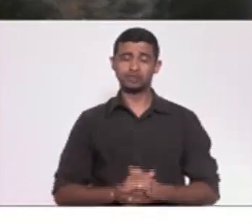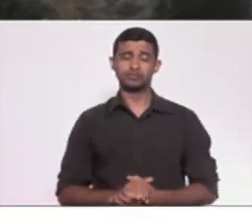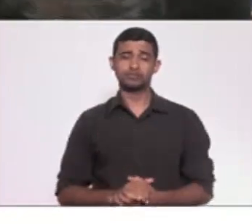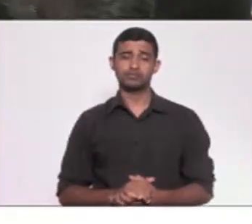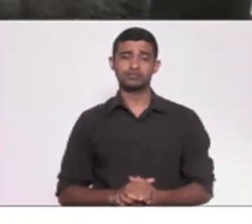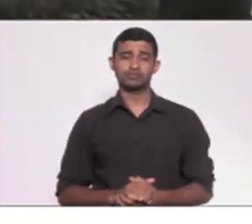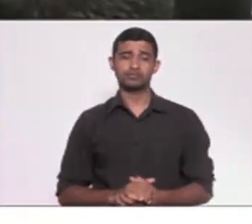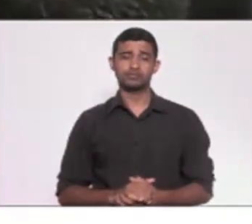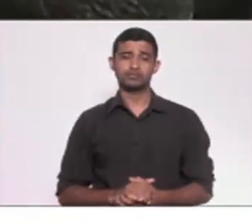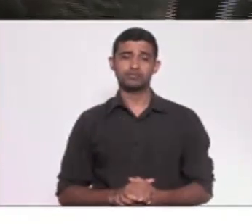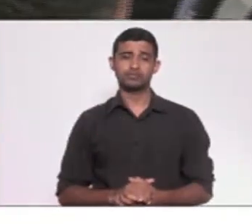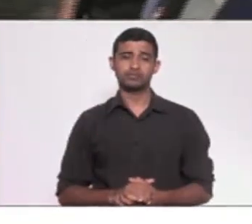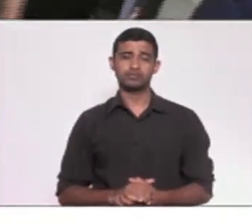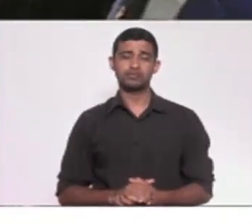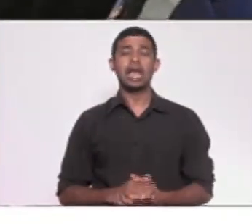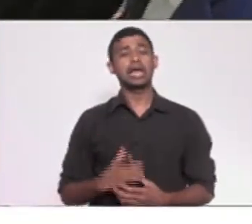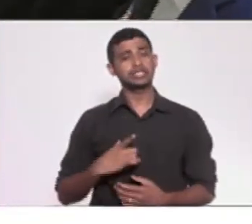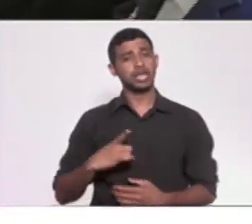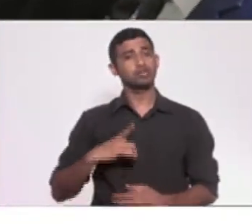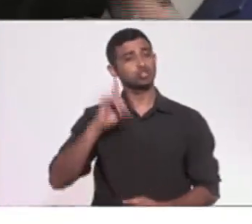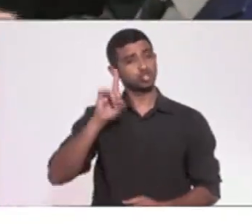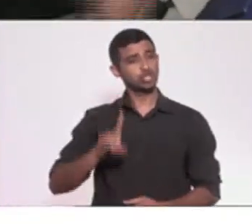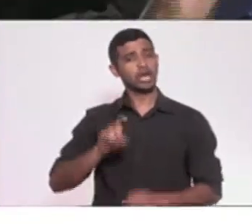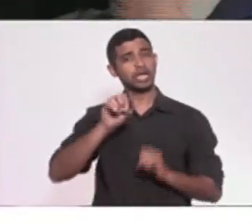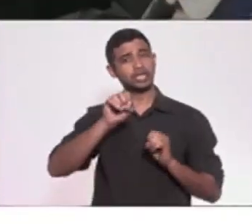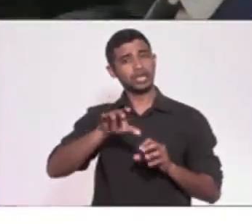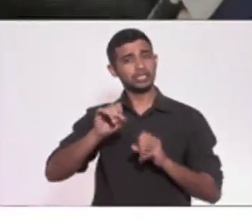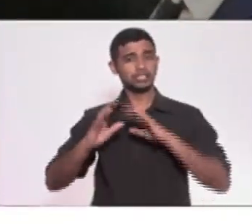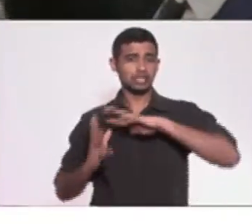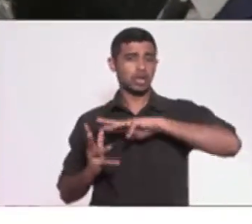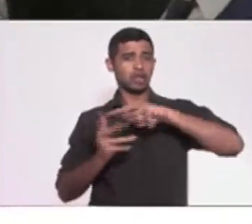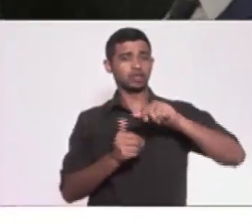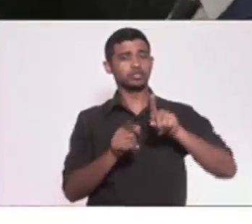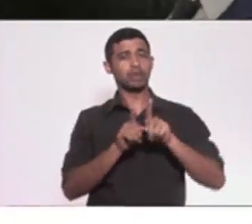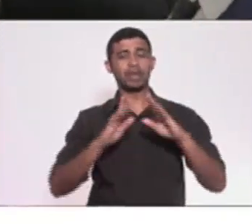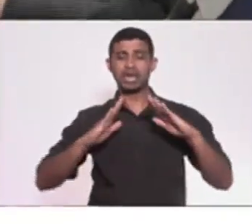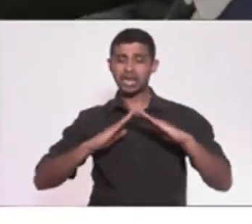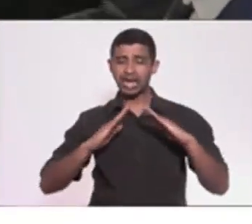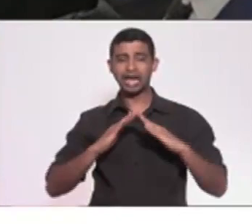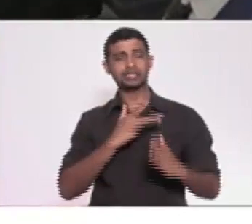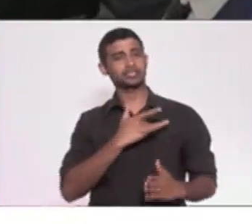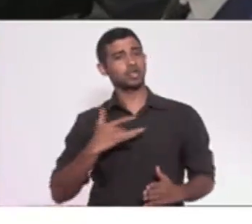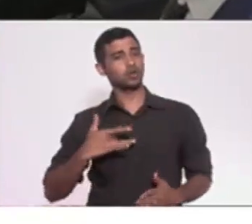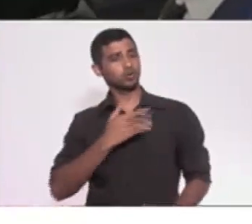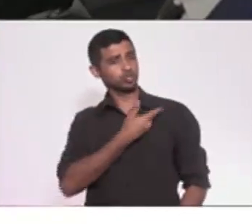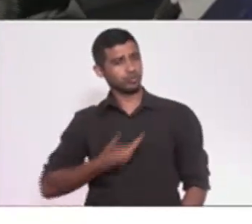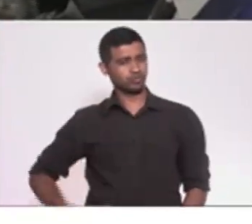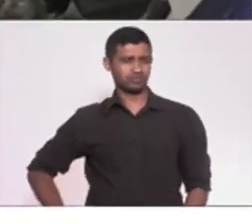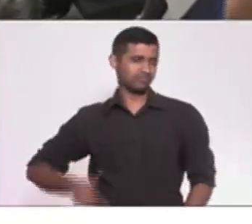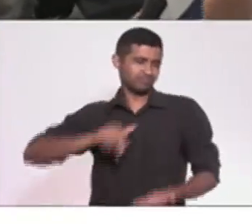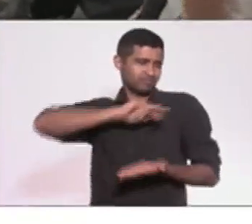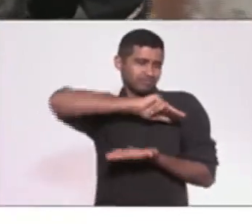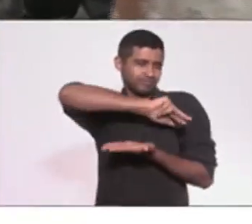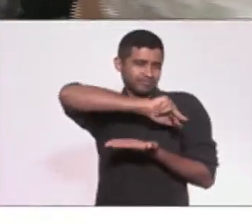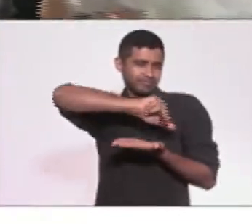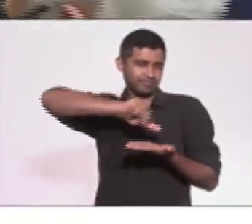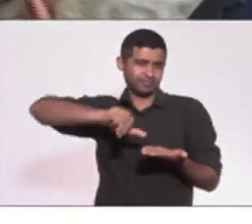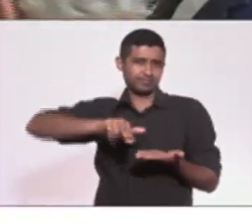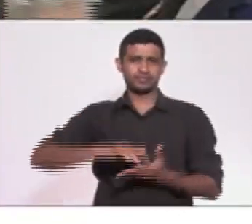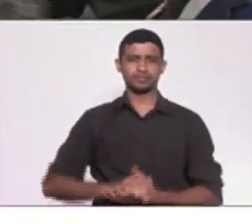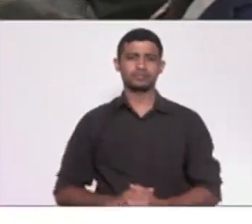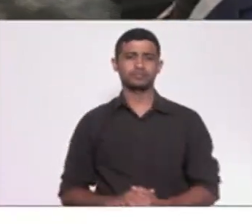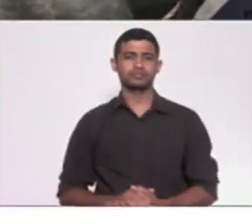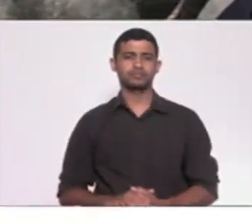o direito universal à educação, à moradia, à saúde pública, entre outros. Entre